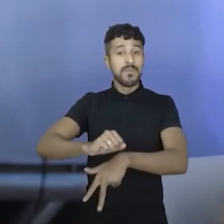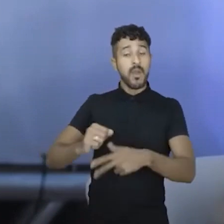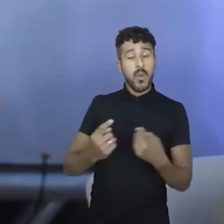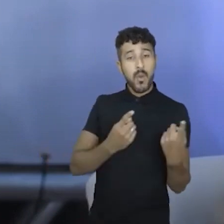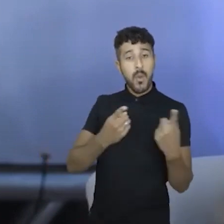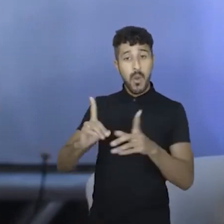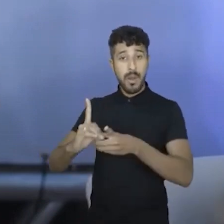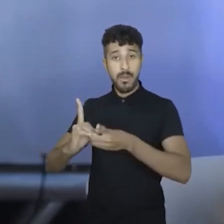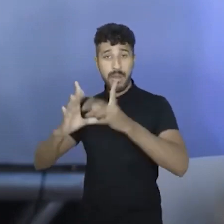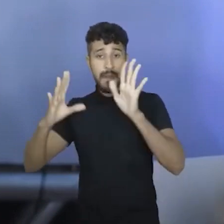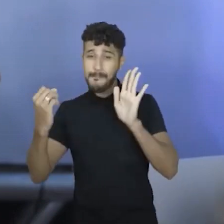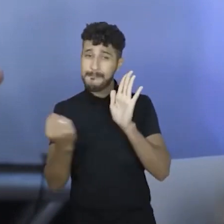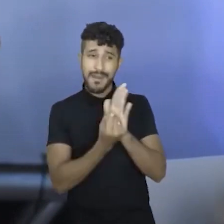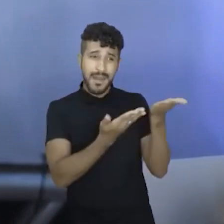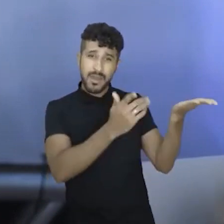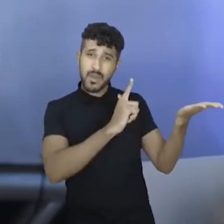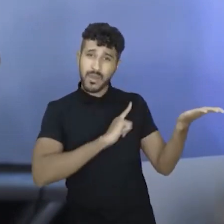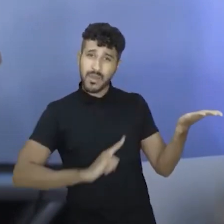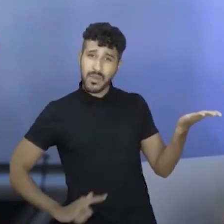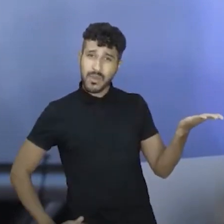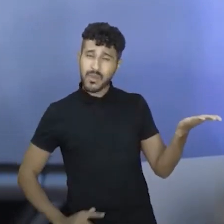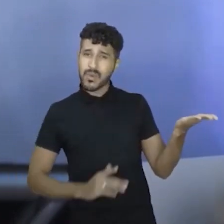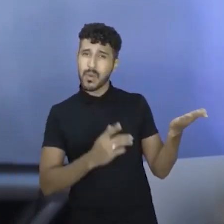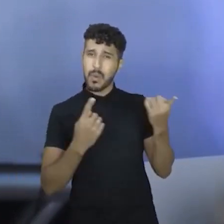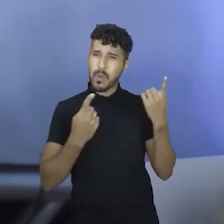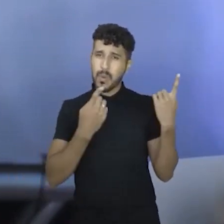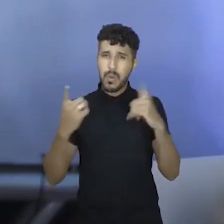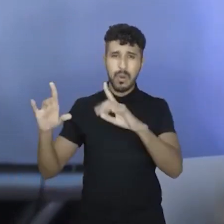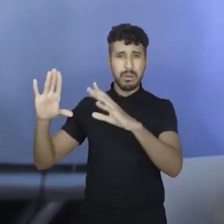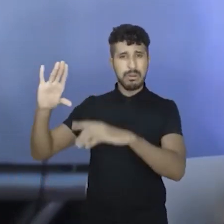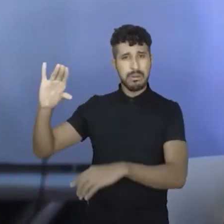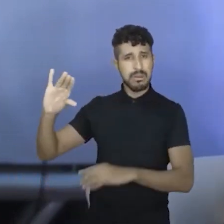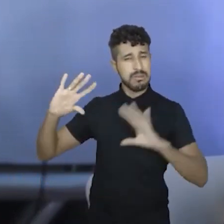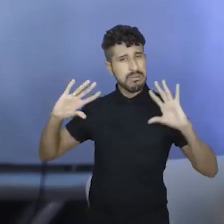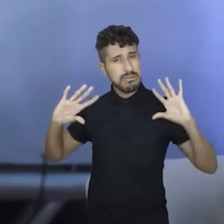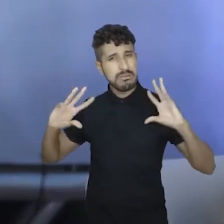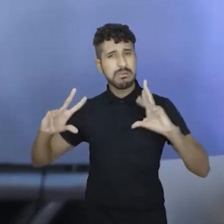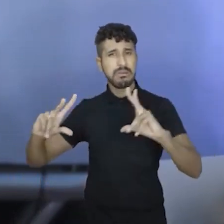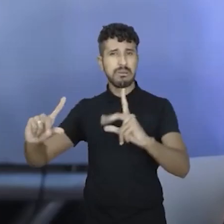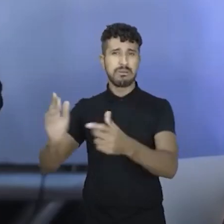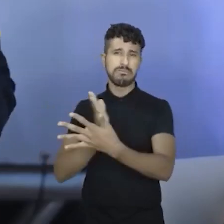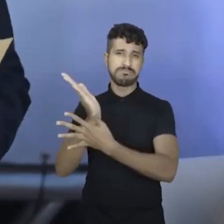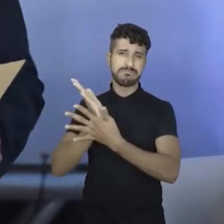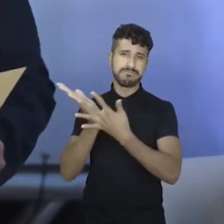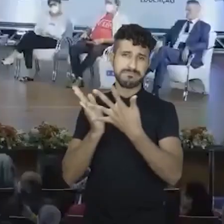desse desgoverno que nega a ciência em todos os seus atos.